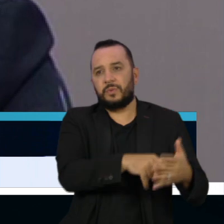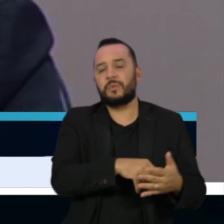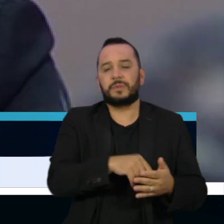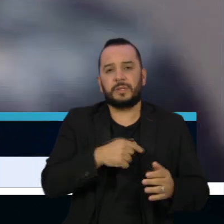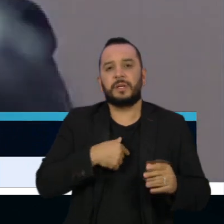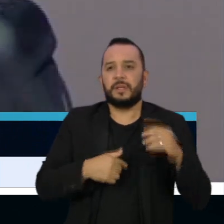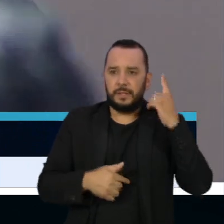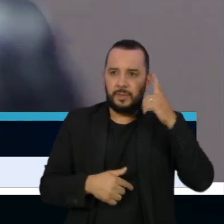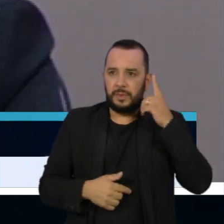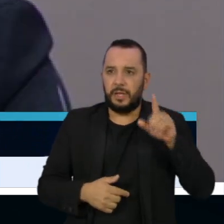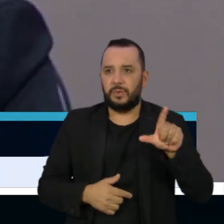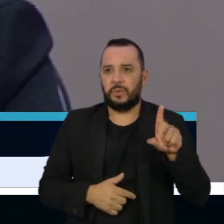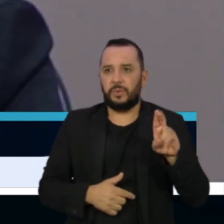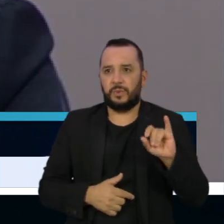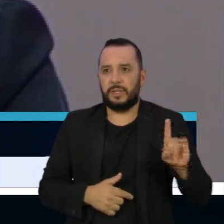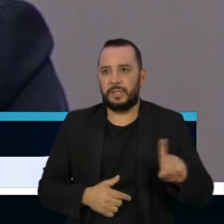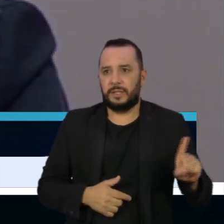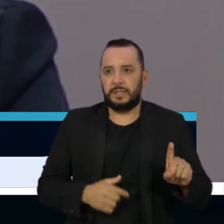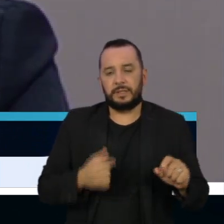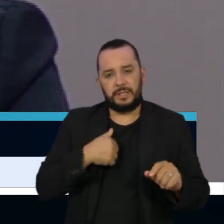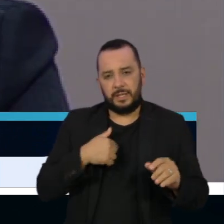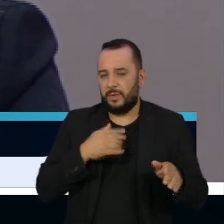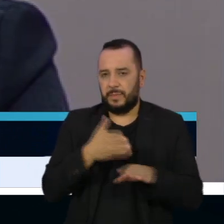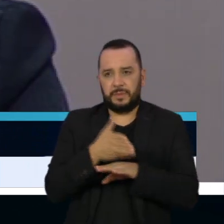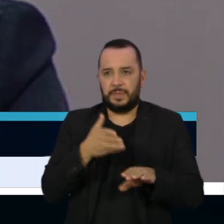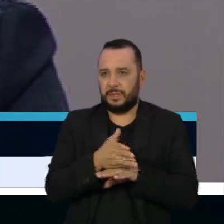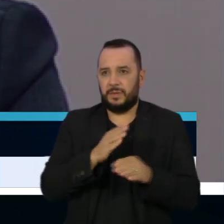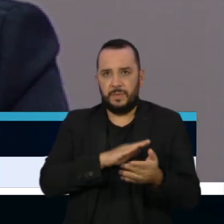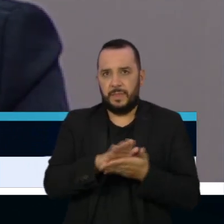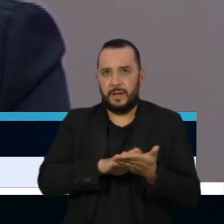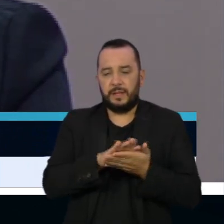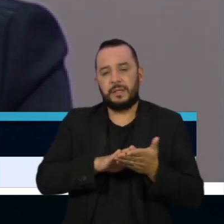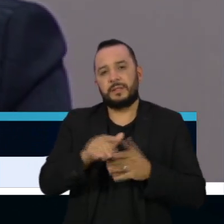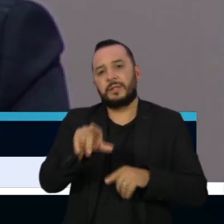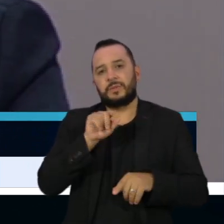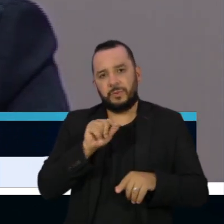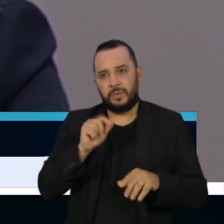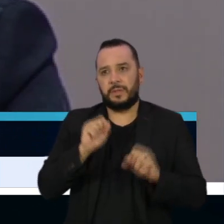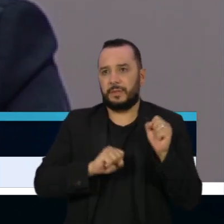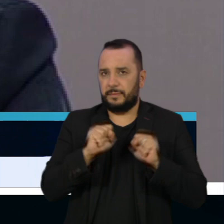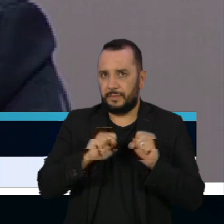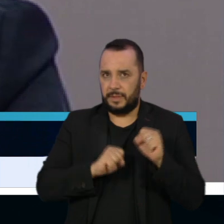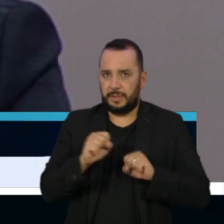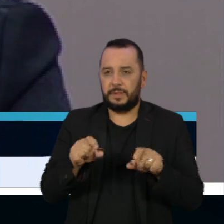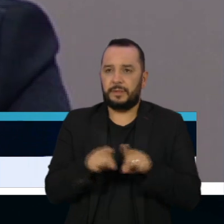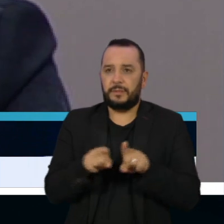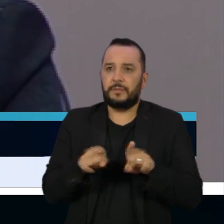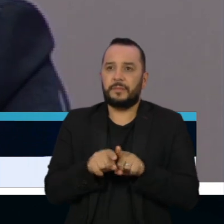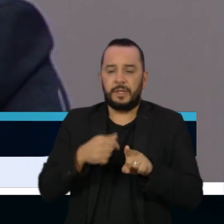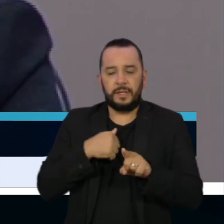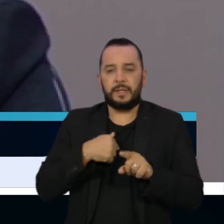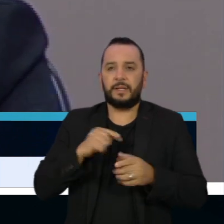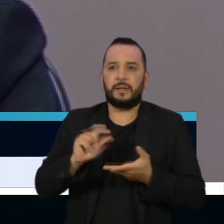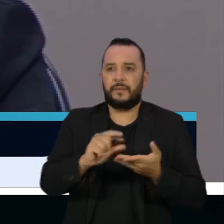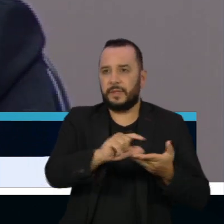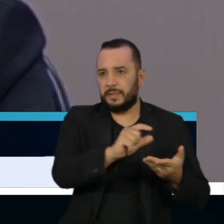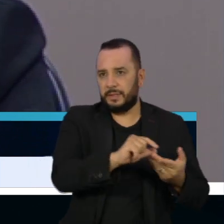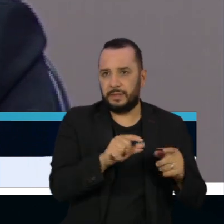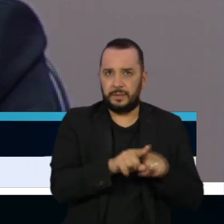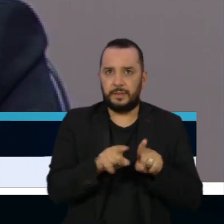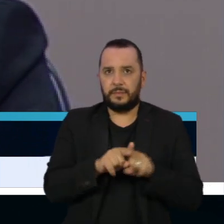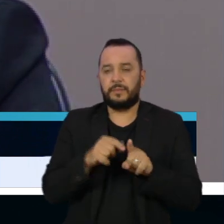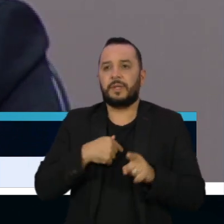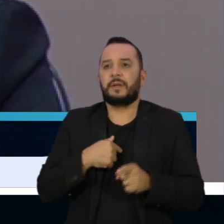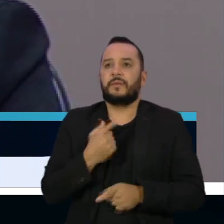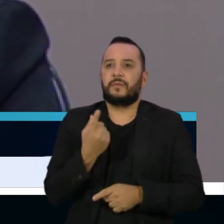in não tive participação alguma na escolha da empresa do produto nos quantitativos